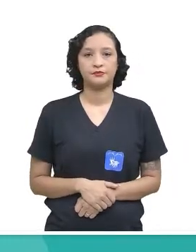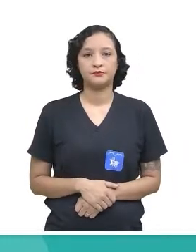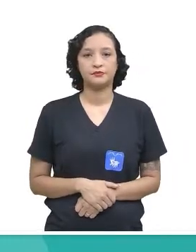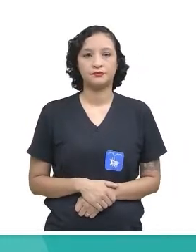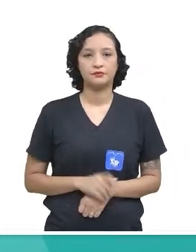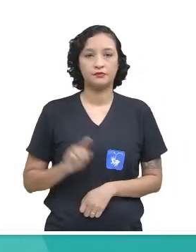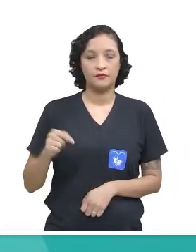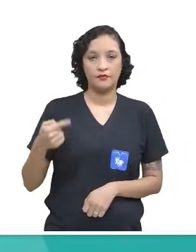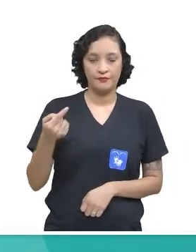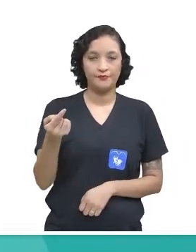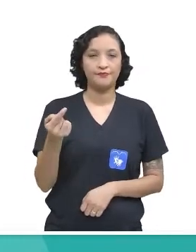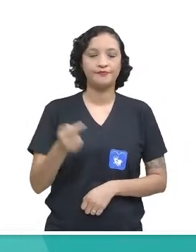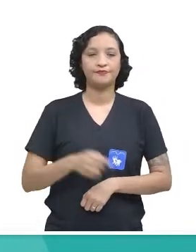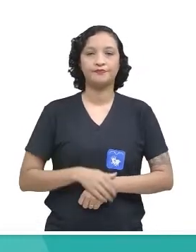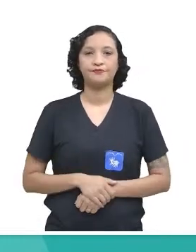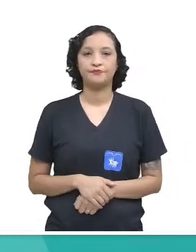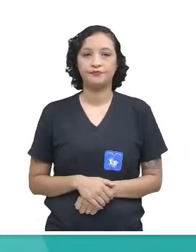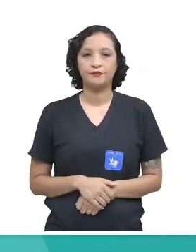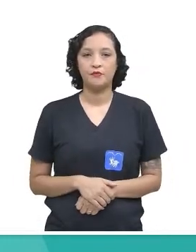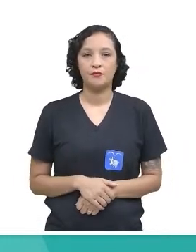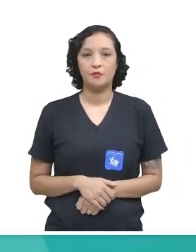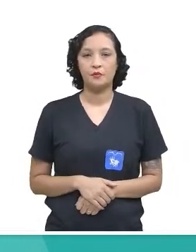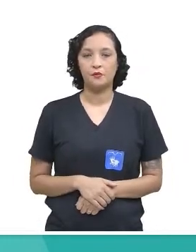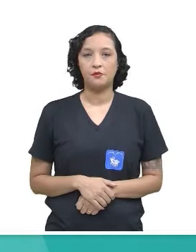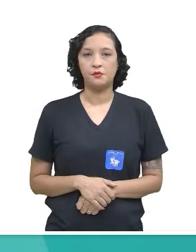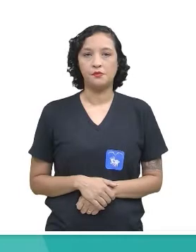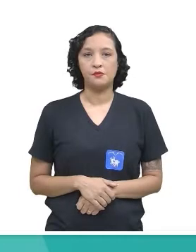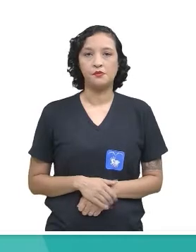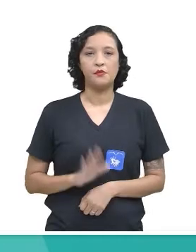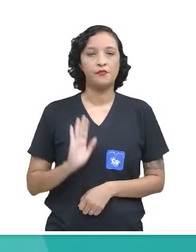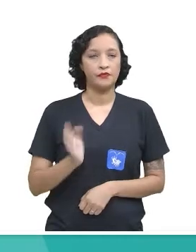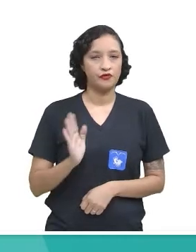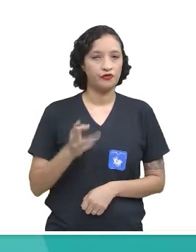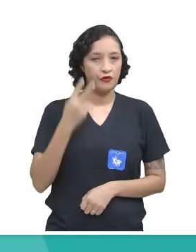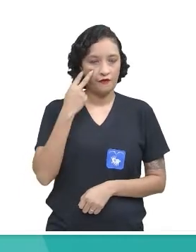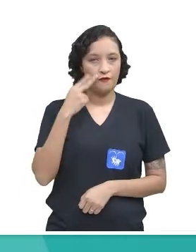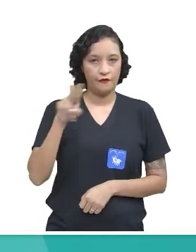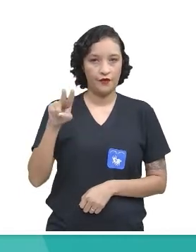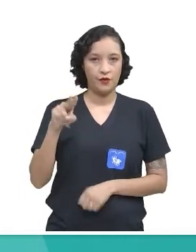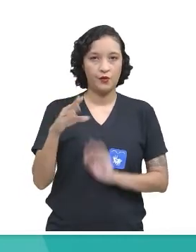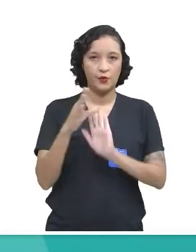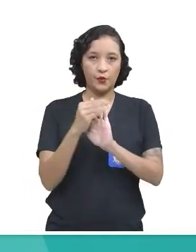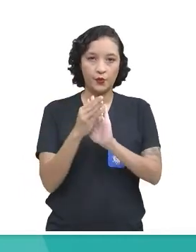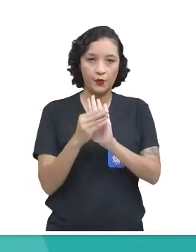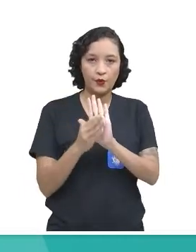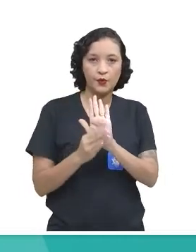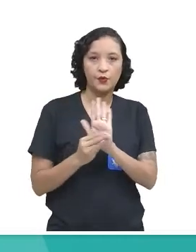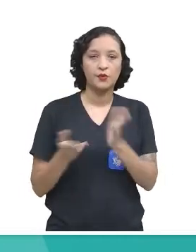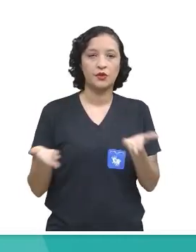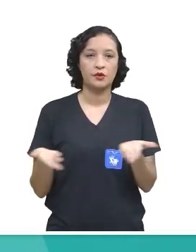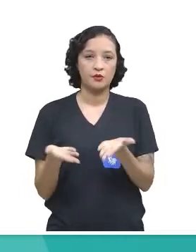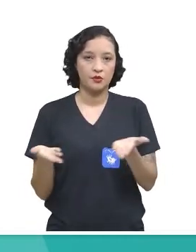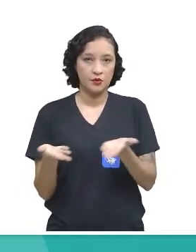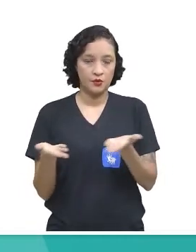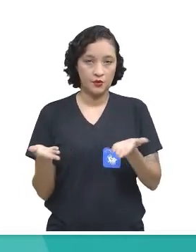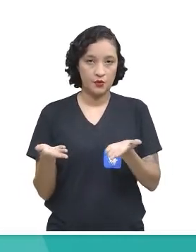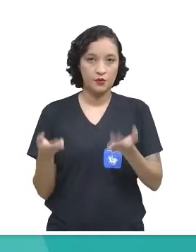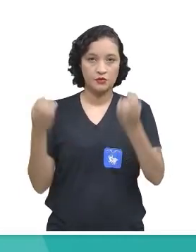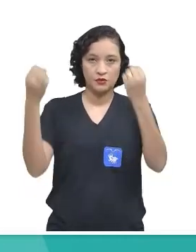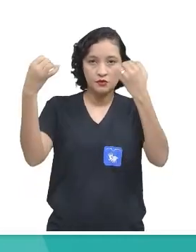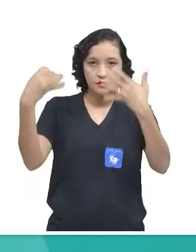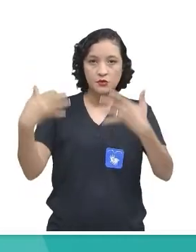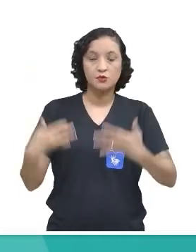seguindo a nossa aula, vocês já viram no Abre Aulas que hoje nós estamos falando, ou vamos destacar,